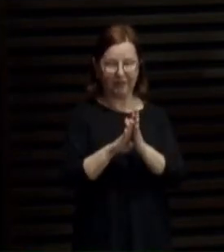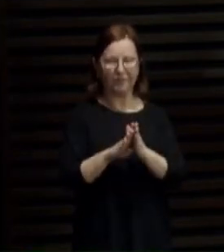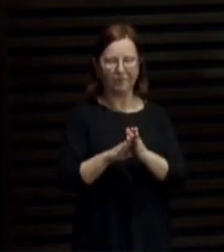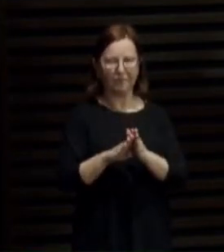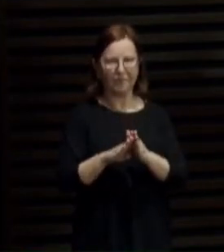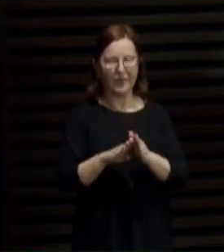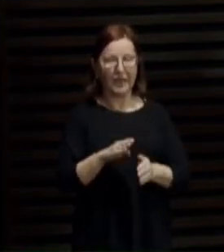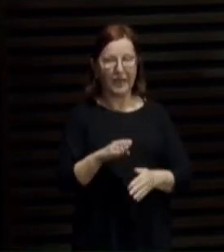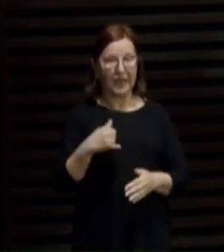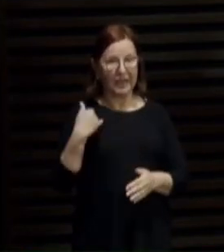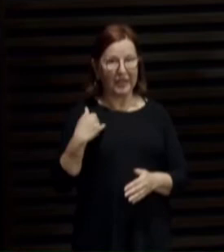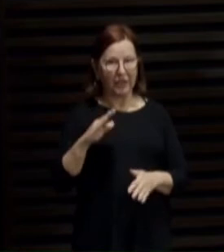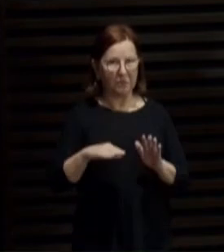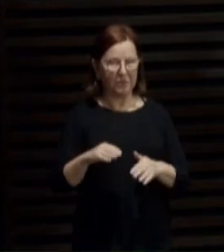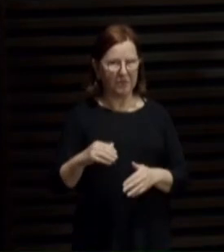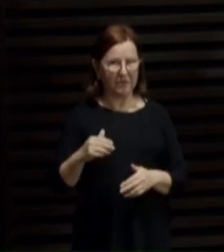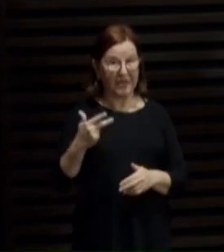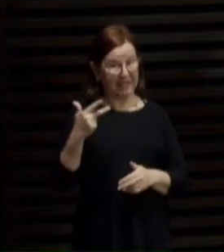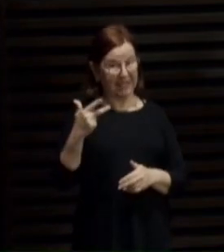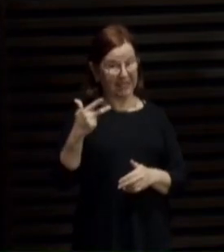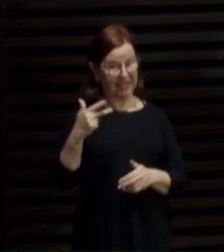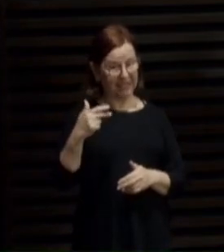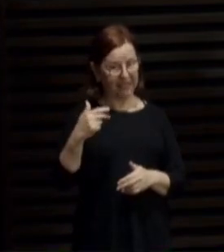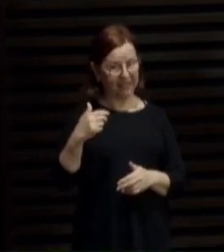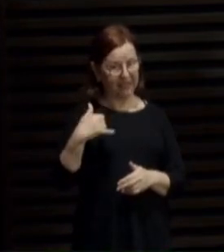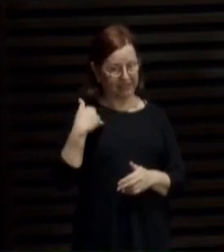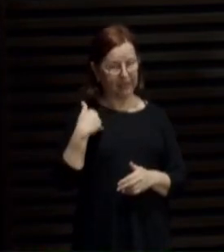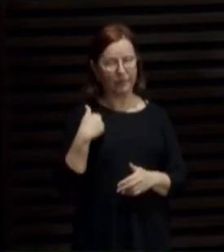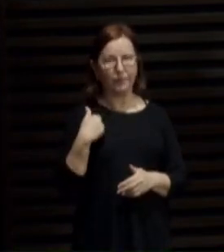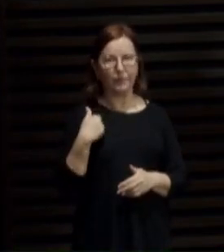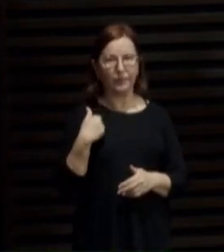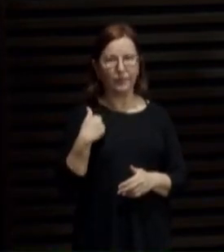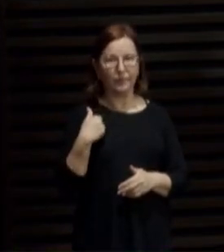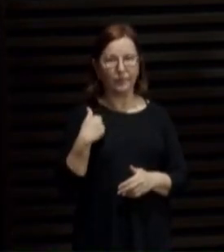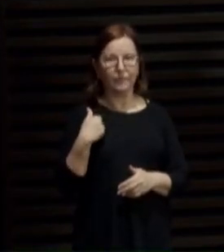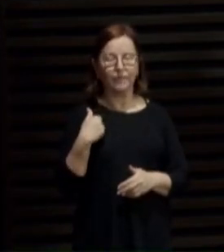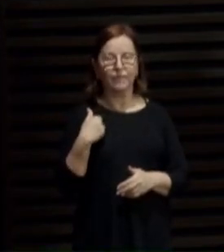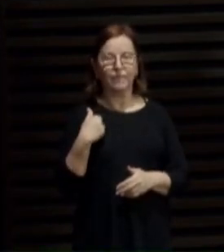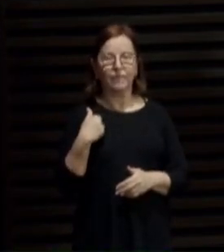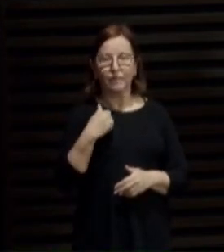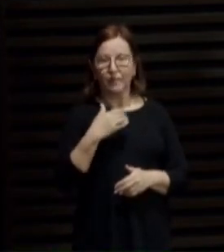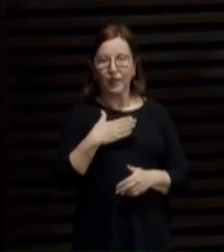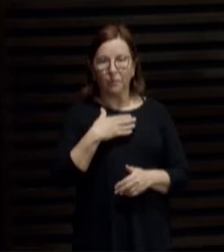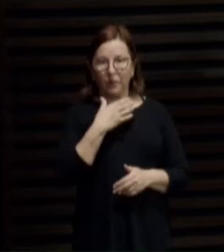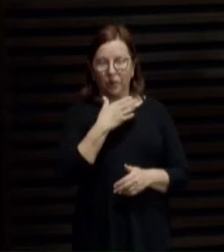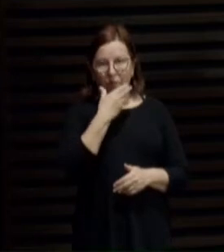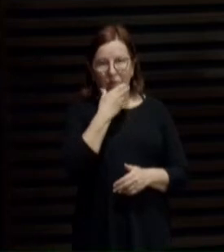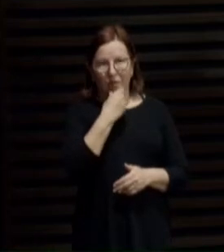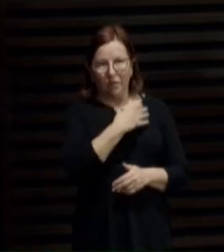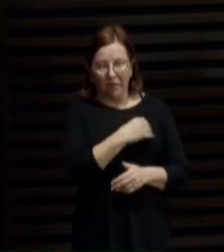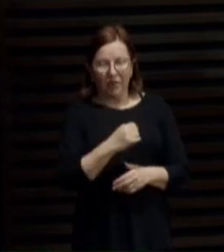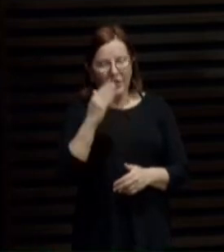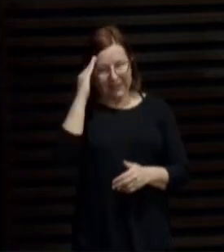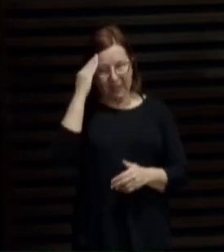não é aquele princípio bíblico: não é não, e sim é sim.